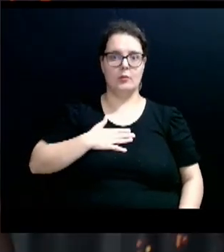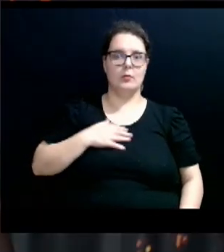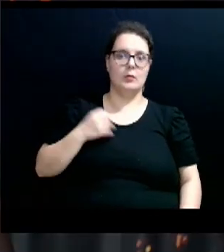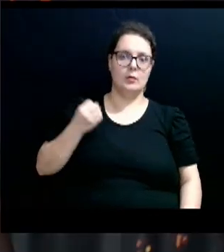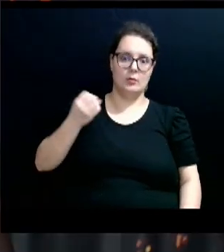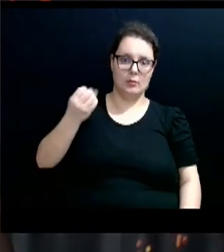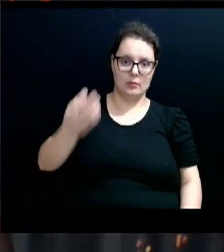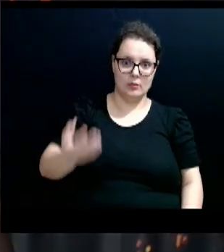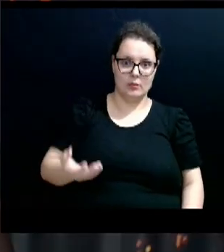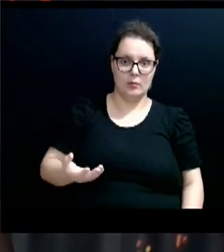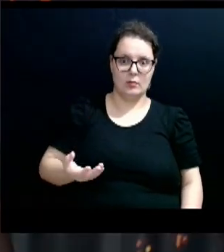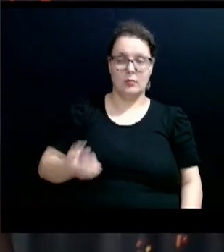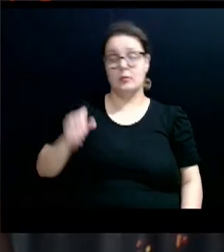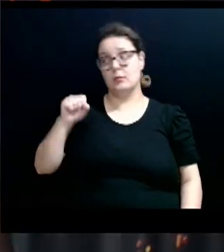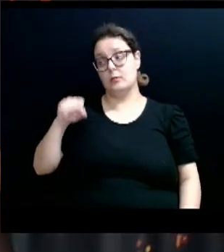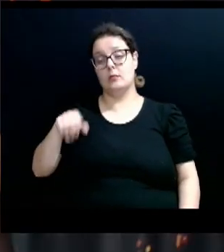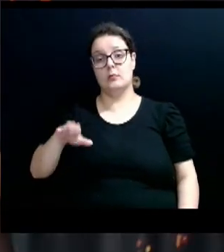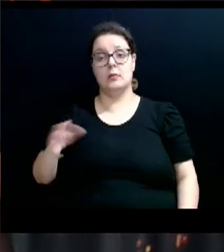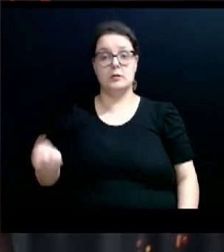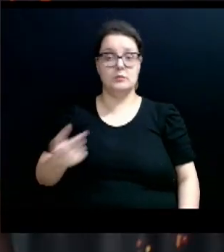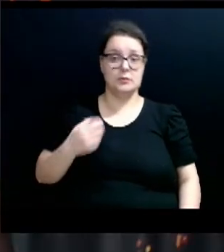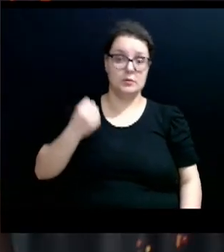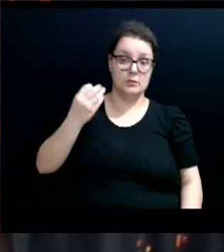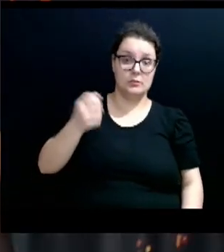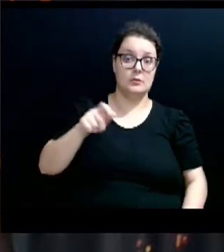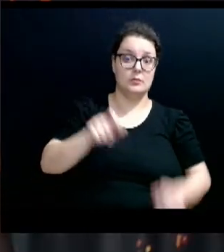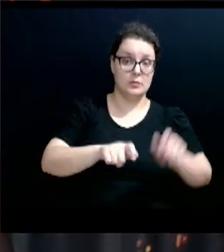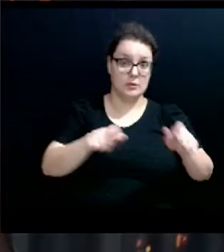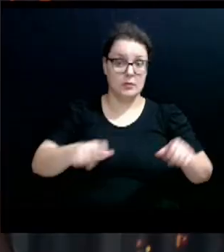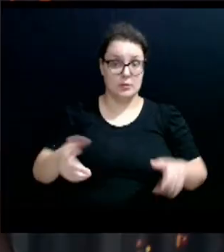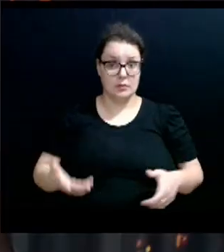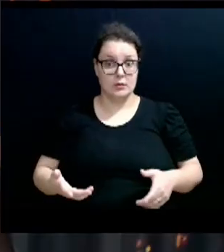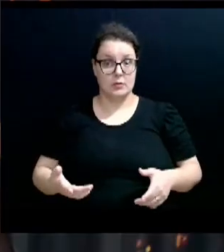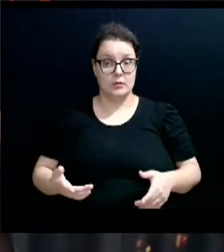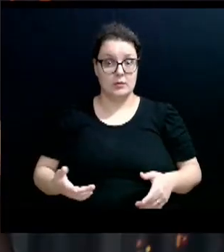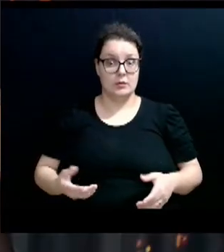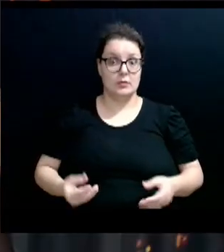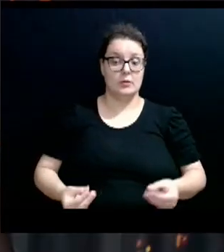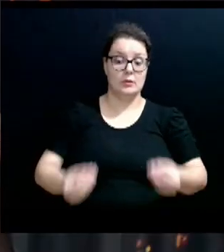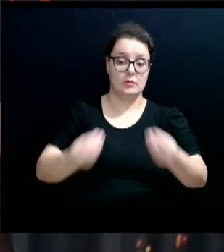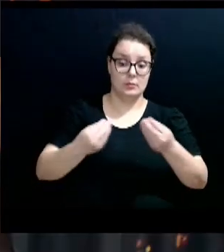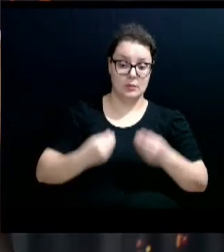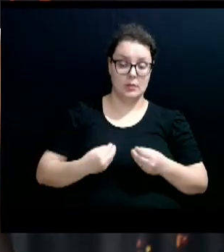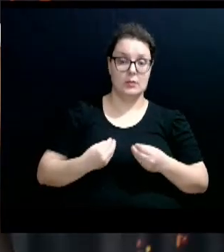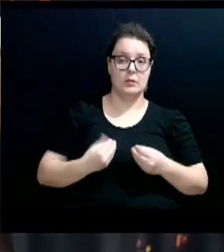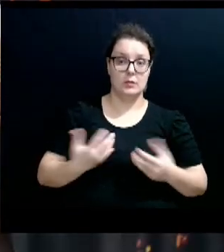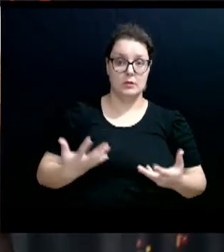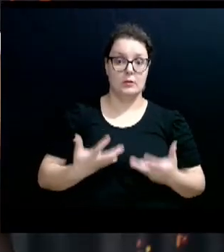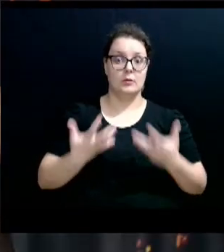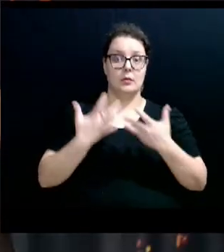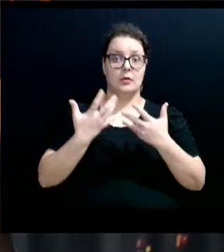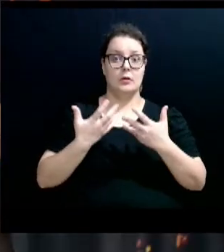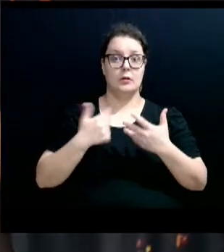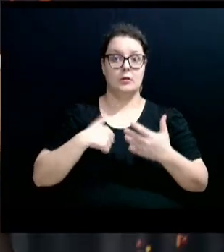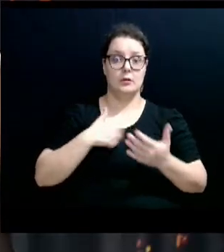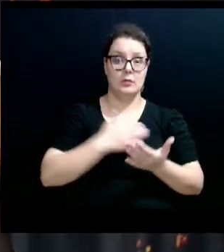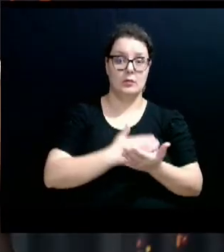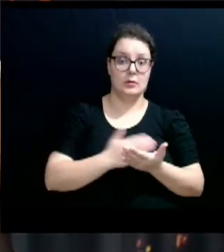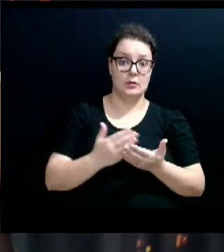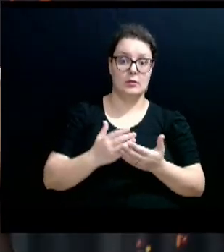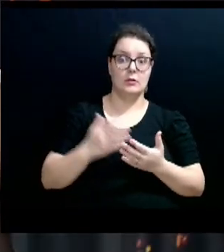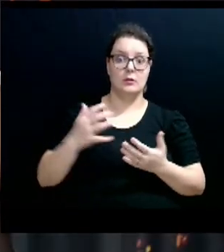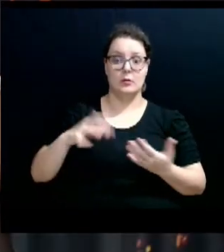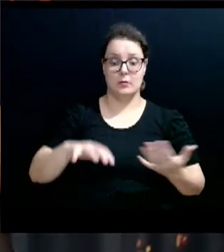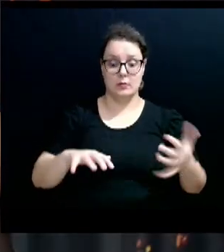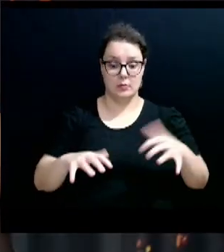E mais do que a viagem vão ser as pessoas, né? São as pessoas que me trazem essa nutrição também, de eu começar a colocar as minhas